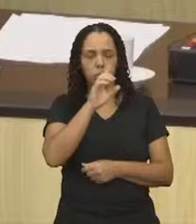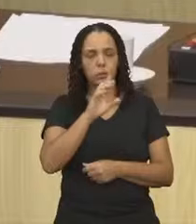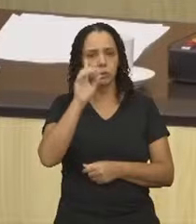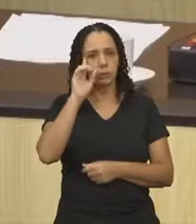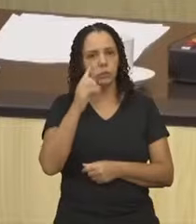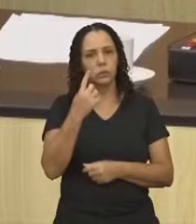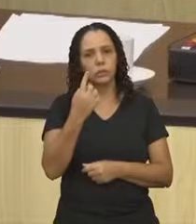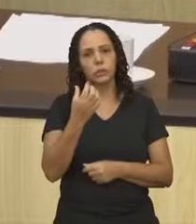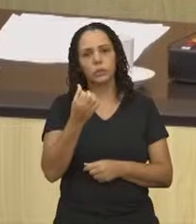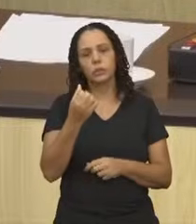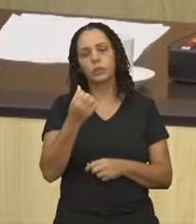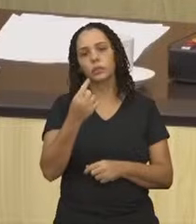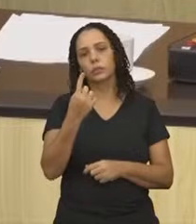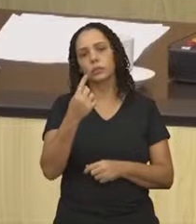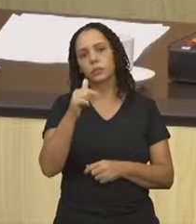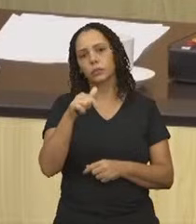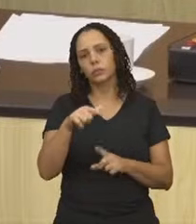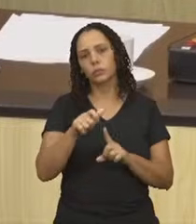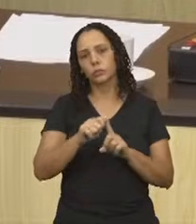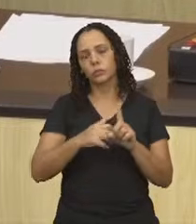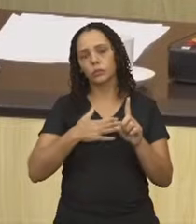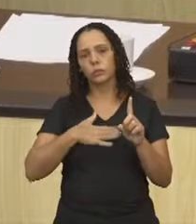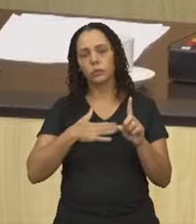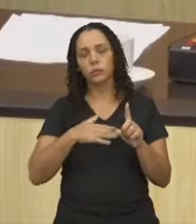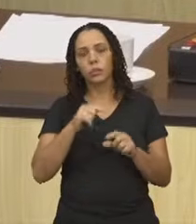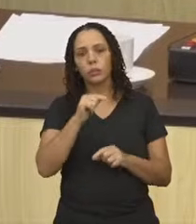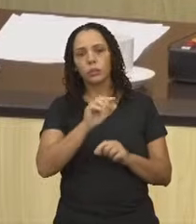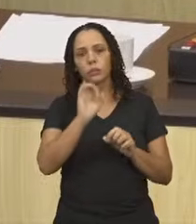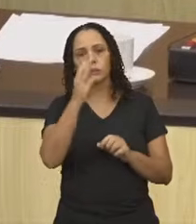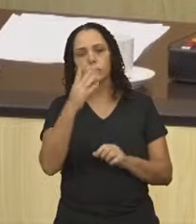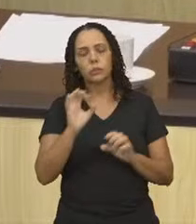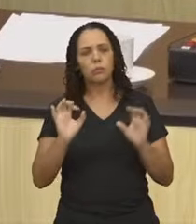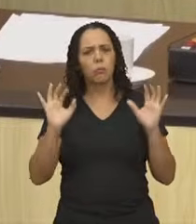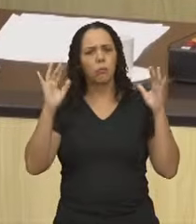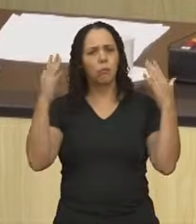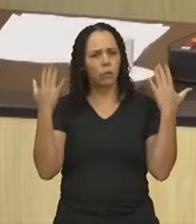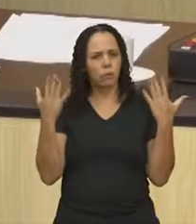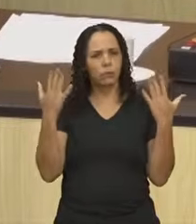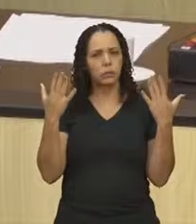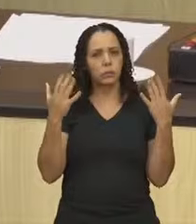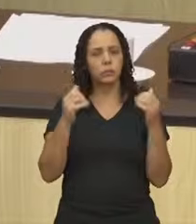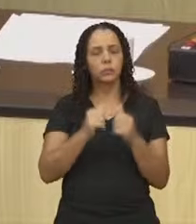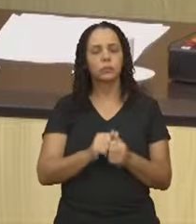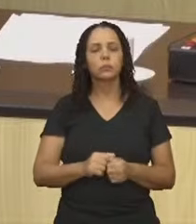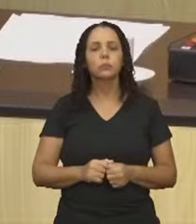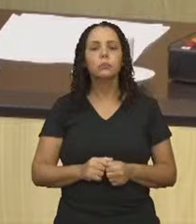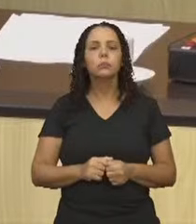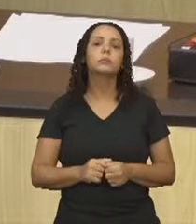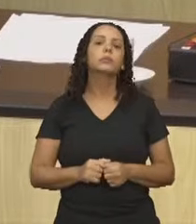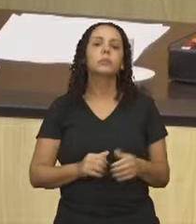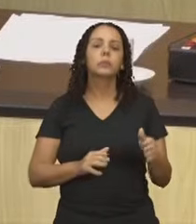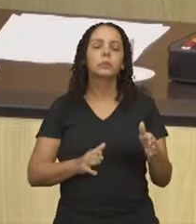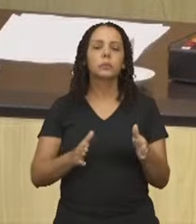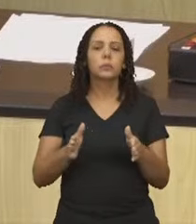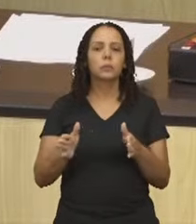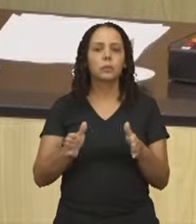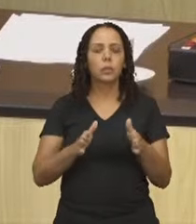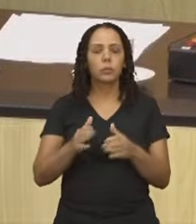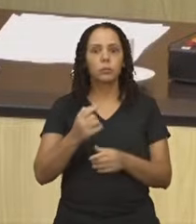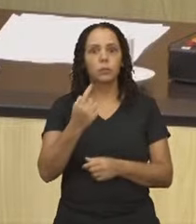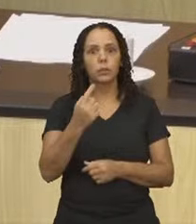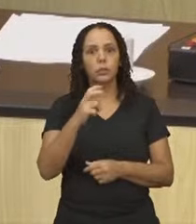16 e 17 de agosto, ocorreu no referido local uma festa do tipo rave, com duração superior a 15